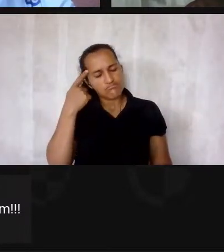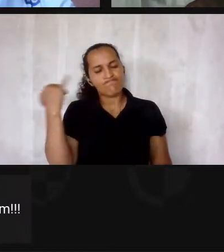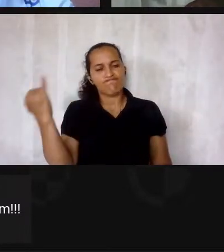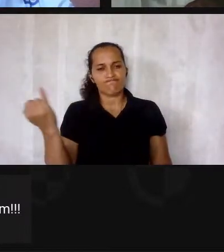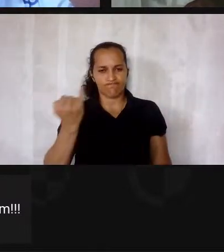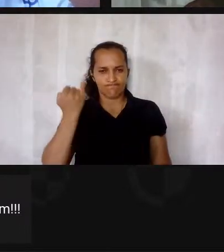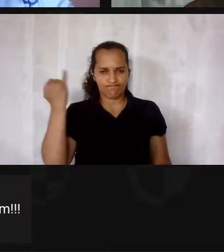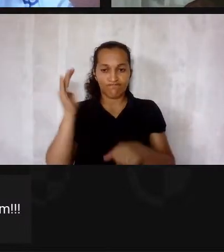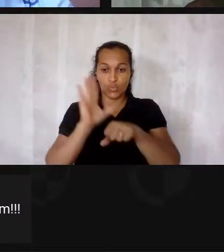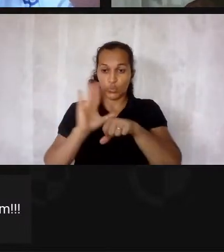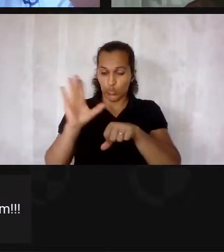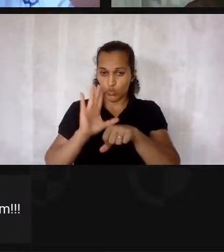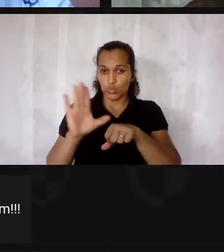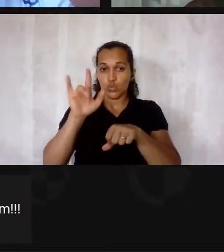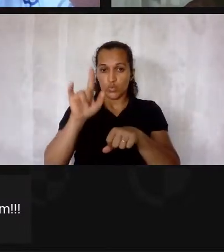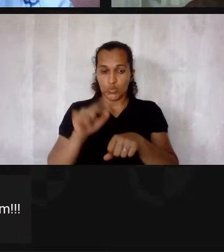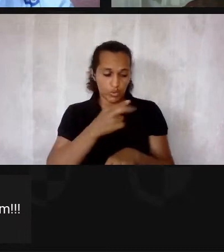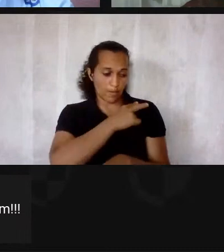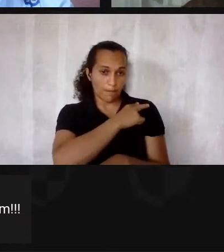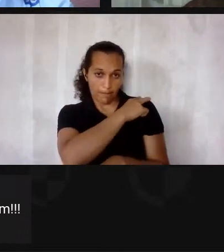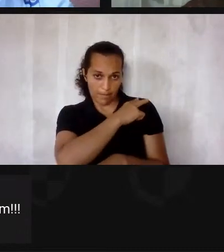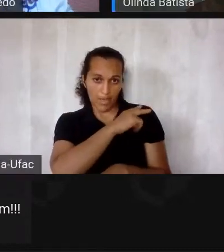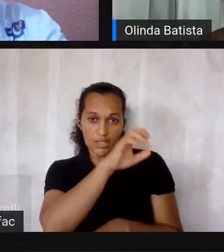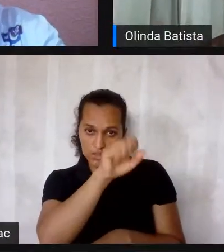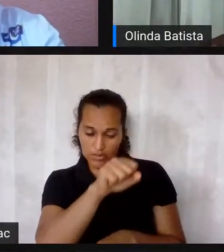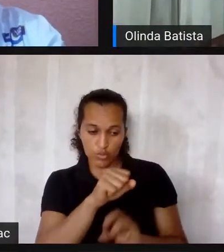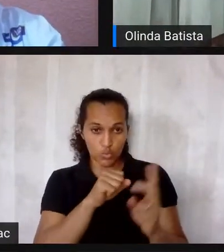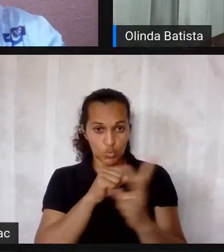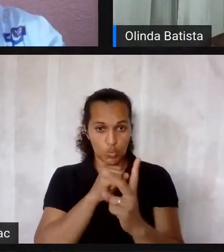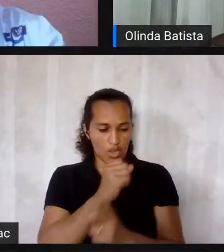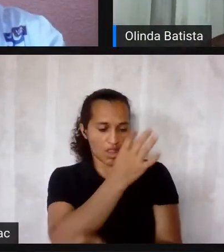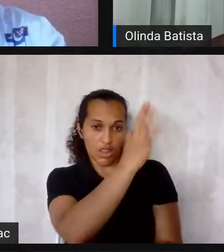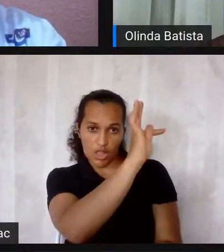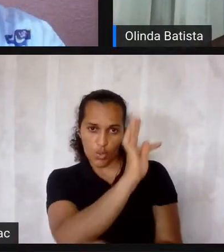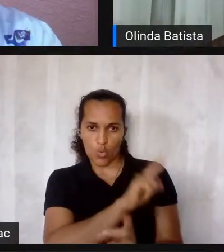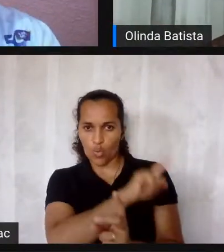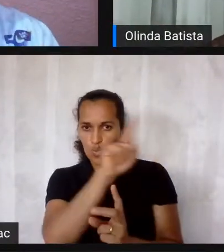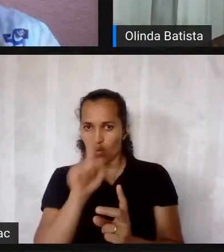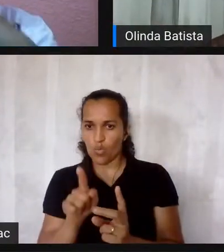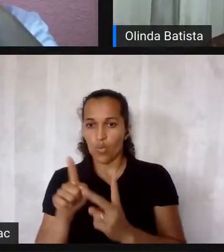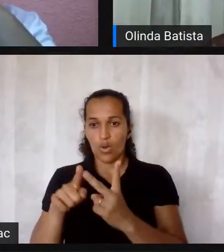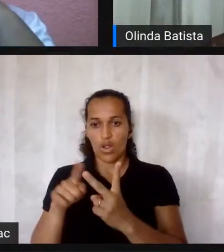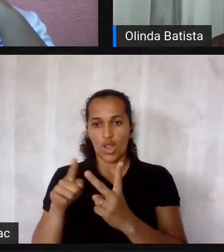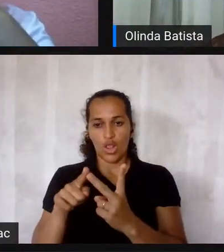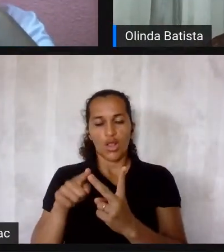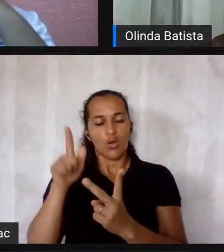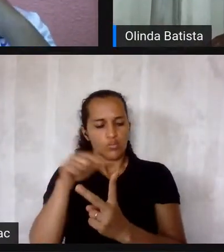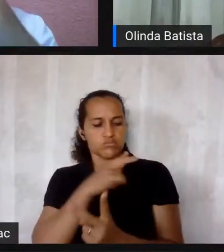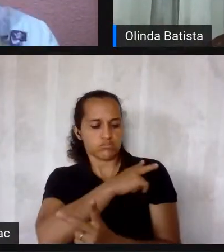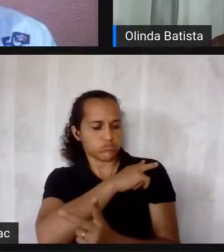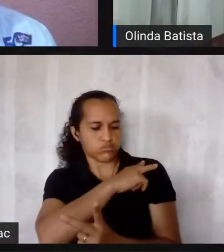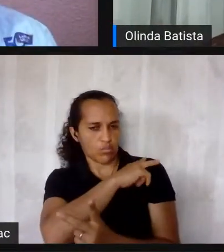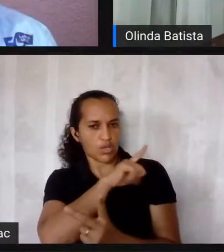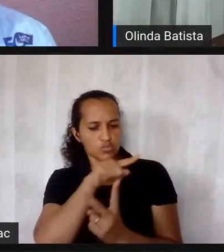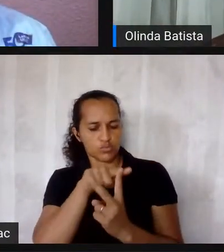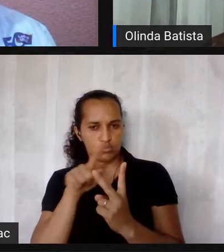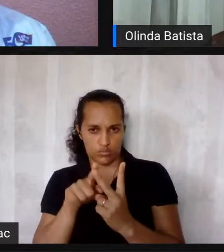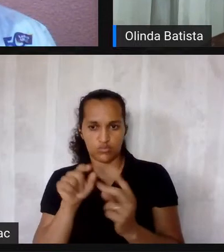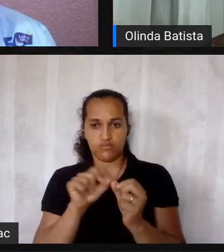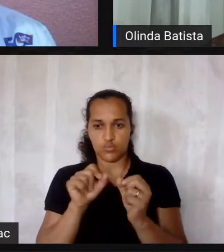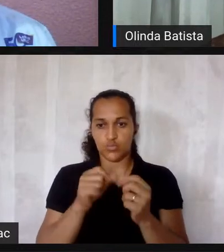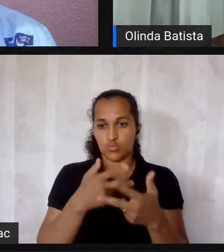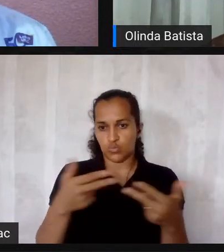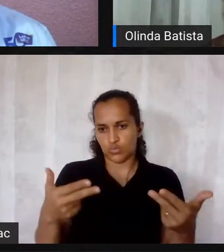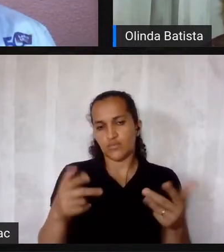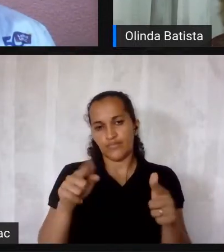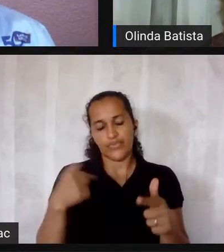e o meu curso médio, eu fiz científico e fiz... Ao mesmo tempo, fazia científico e escola normal. E eu era